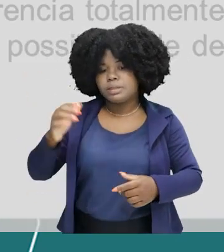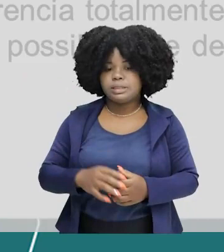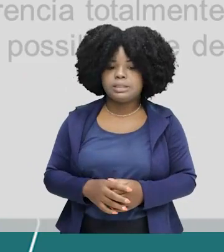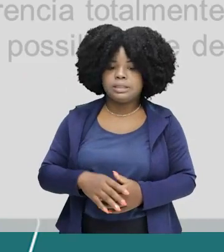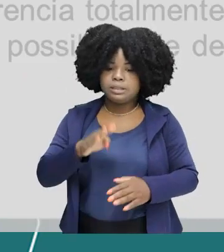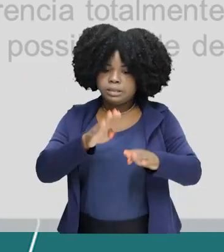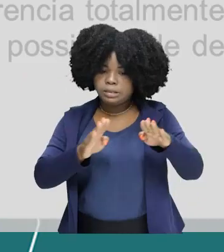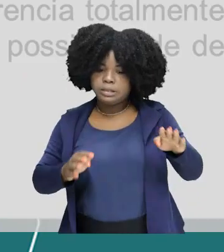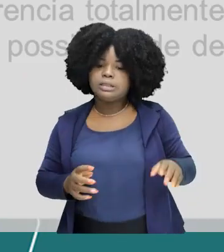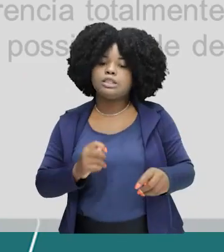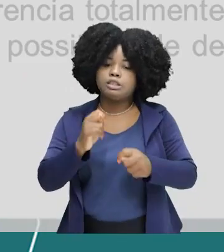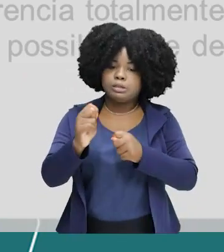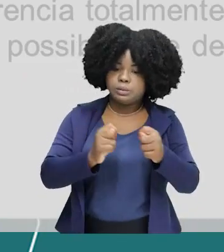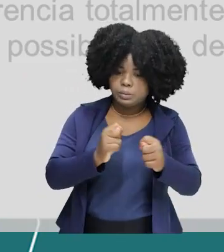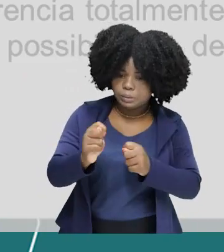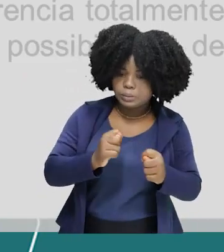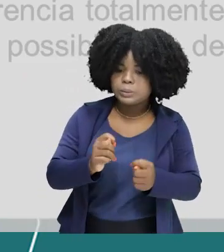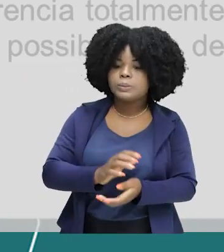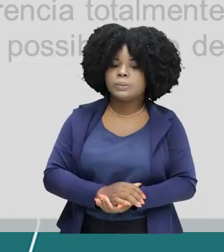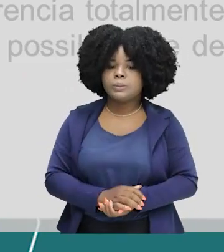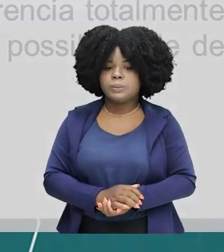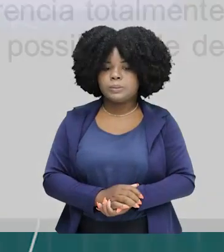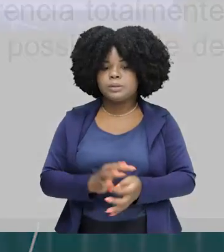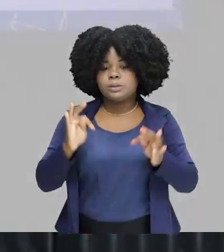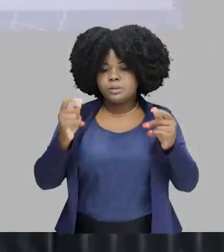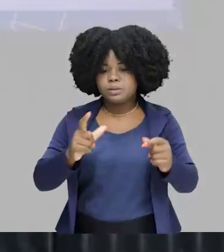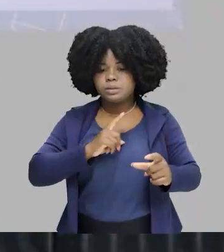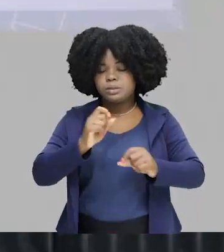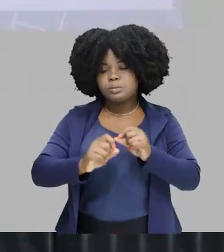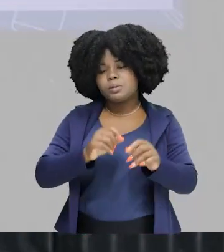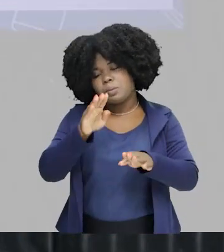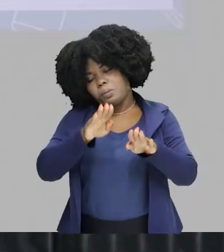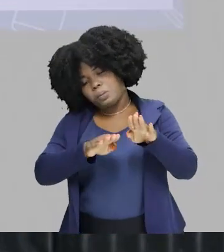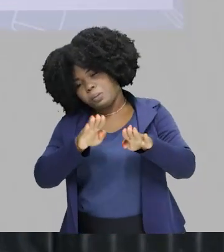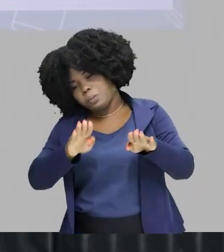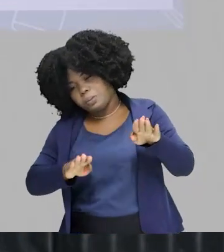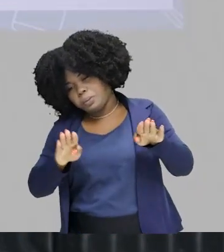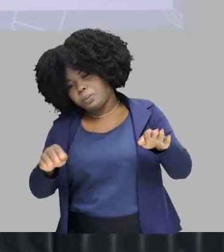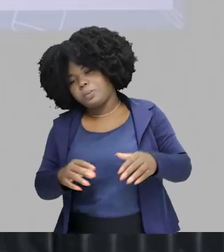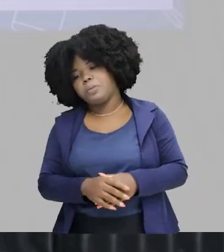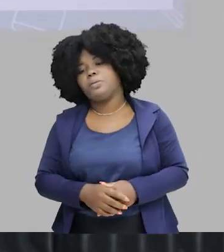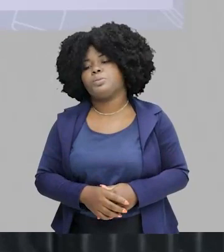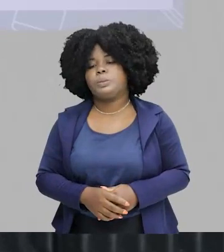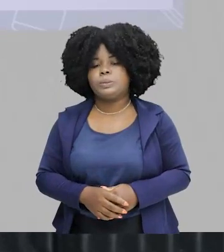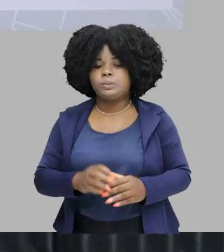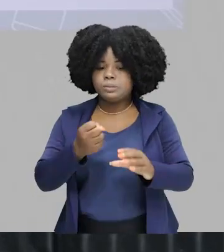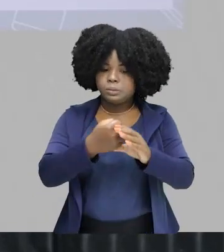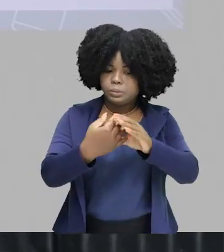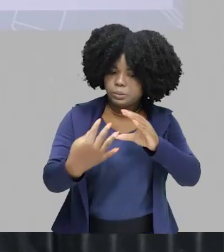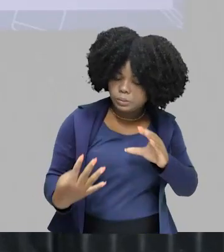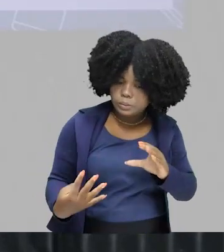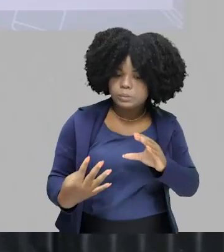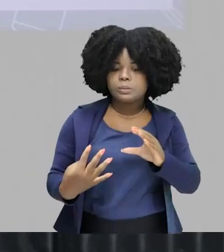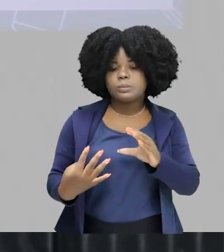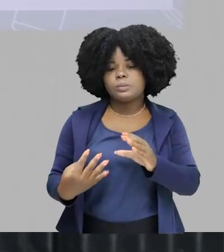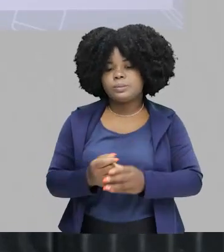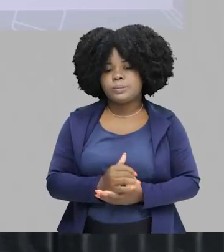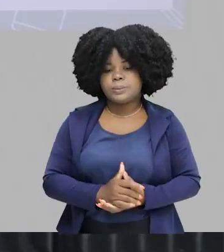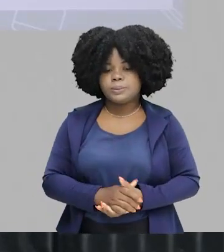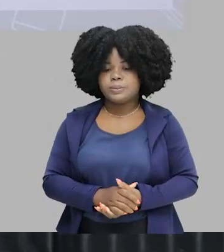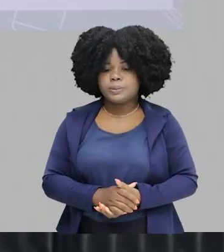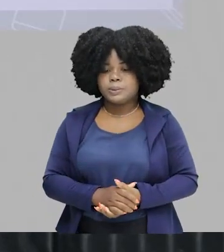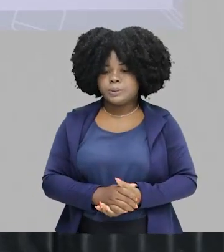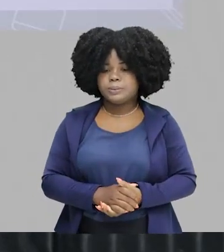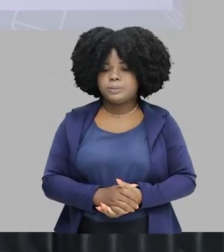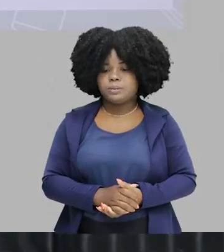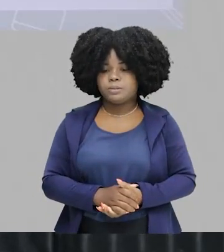Em toda sociedade estratificada, nós temos essa desigualdade. A grande característica da sociedade estamental